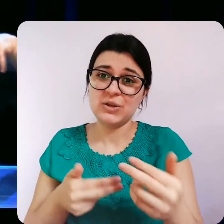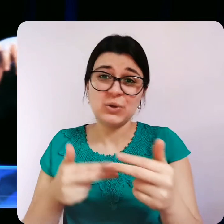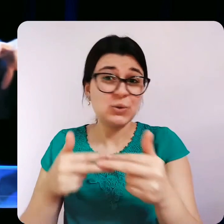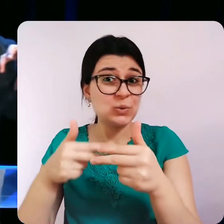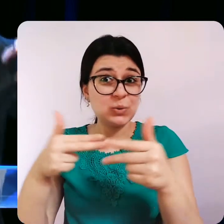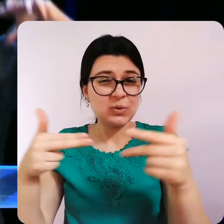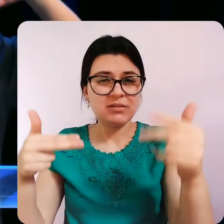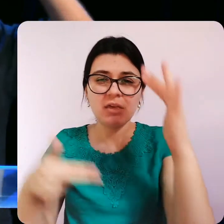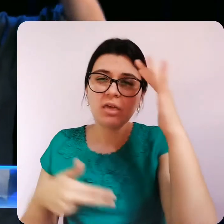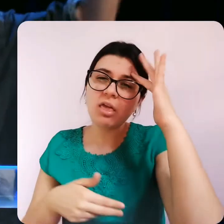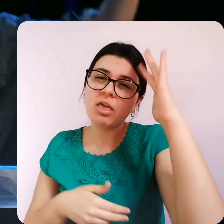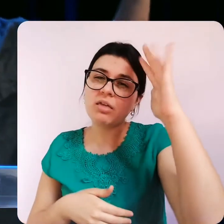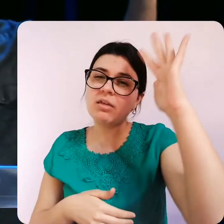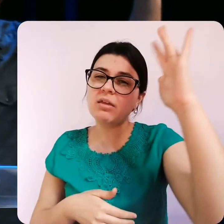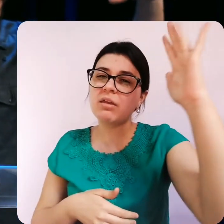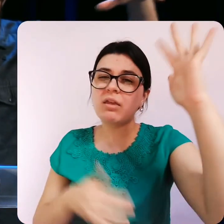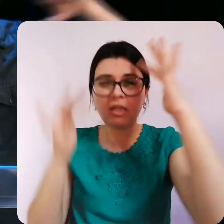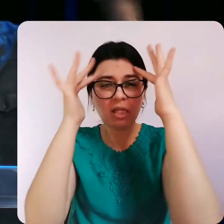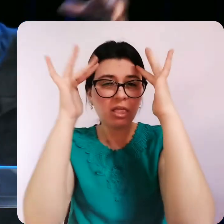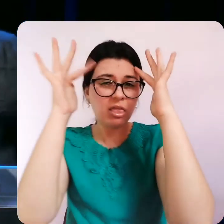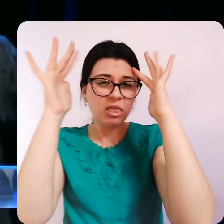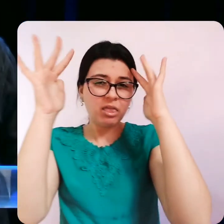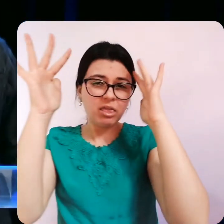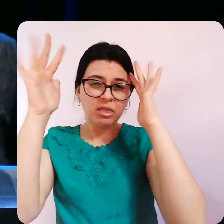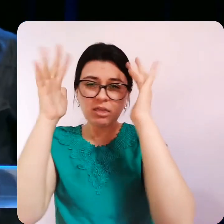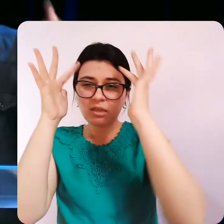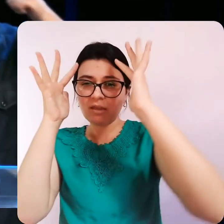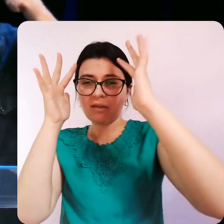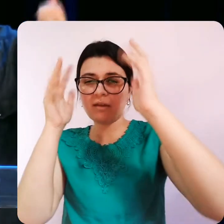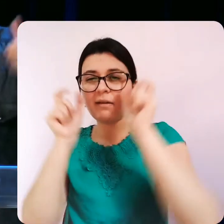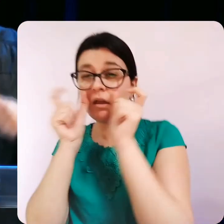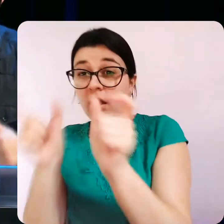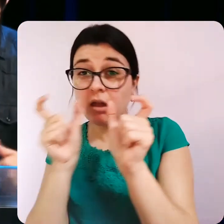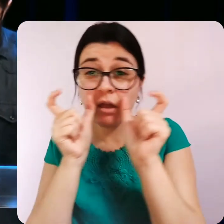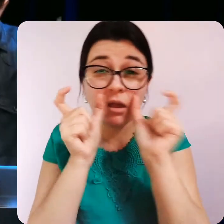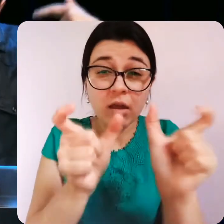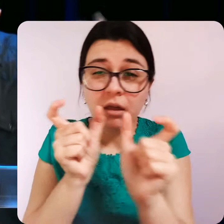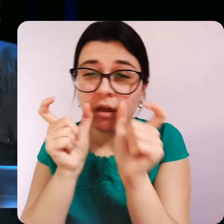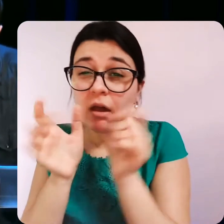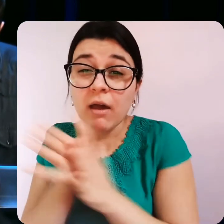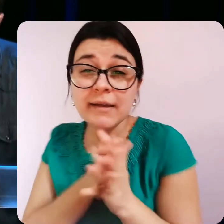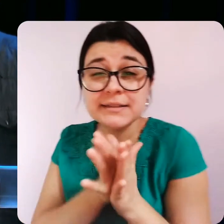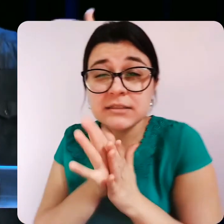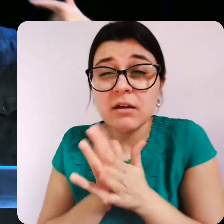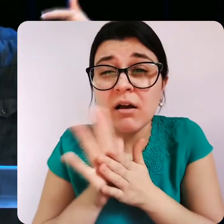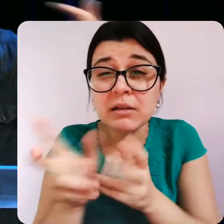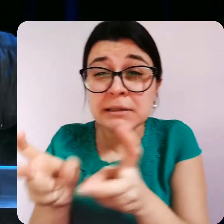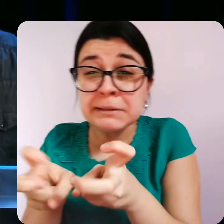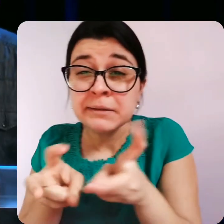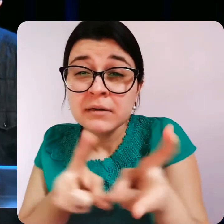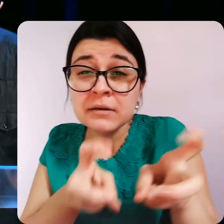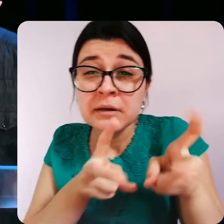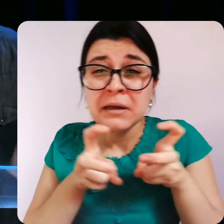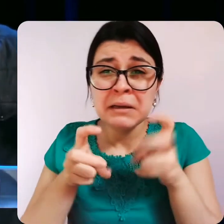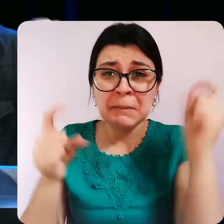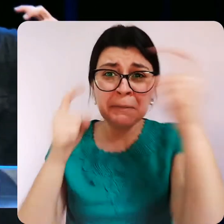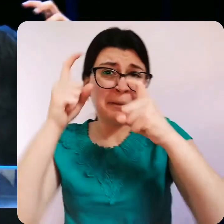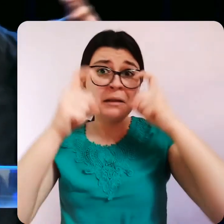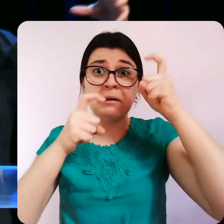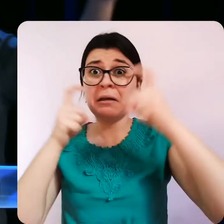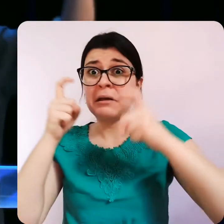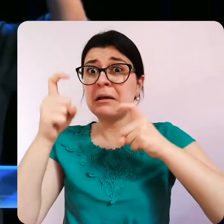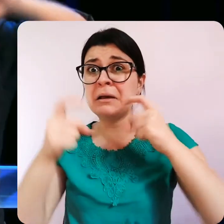mesmos colocamos, à altura de determinados padrões, e nós não conseguimos. Somos ansiosos, vivemos sobrecarregados pelas preocupações,